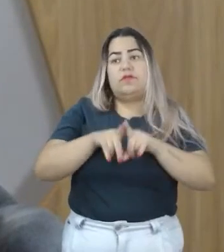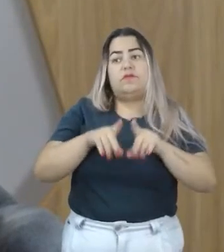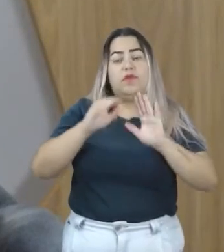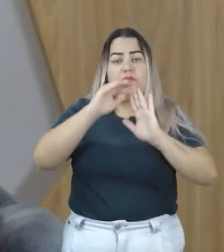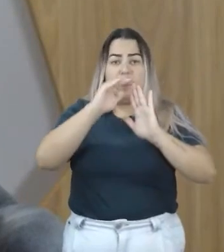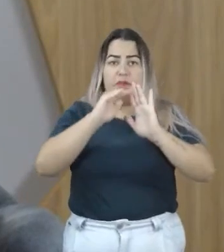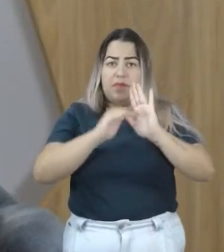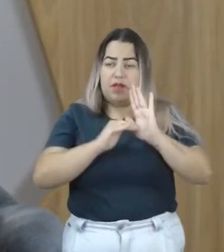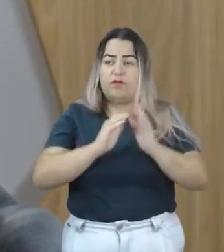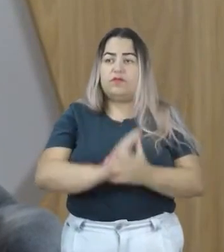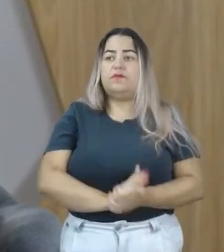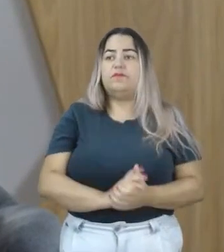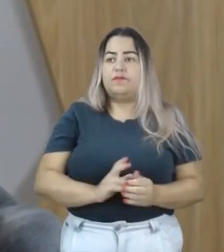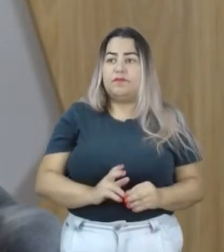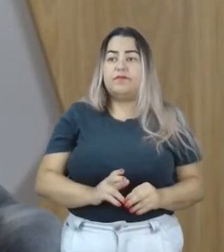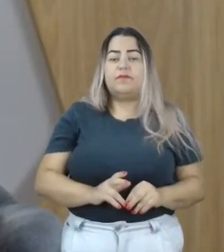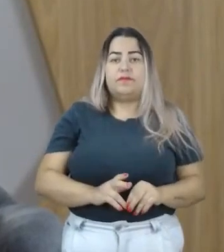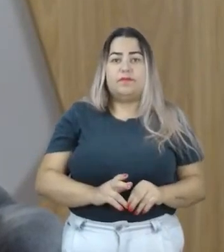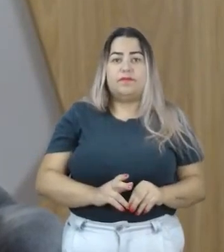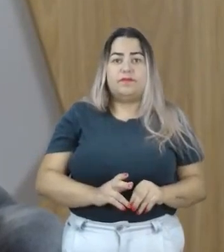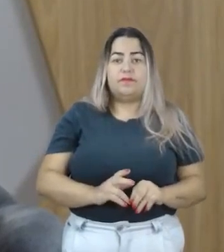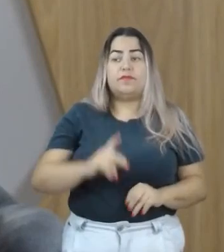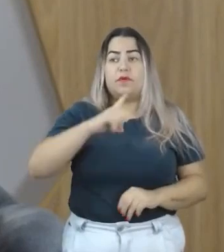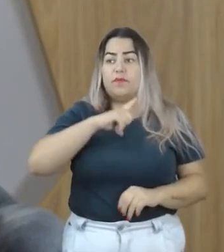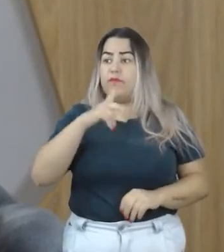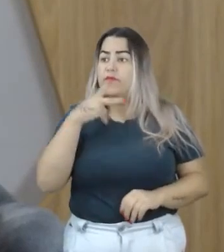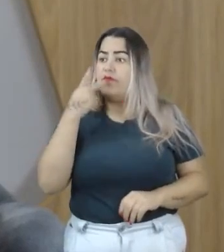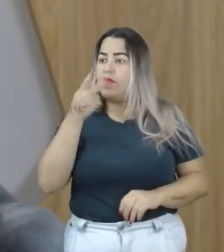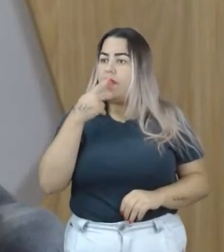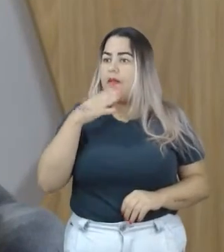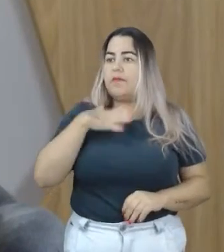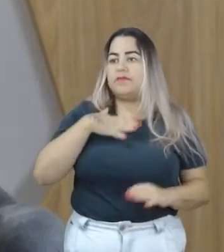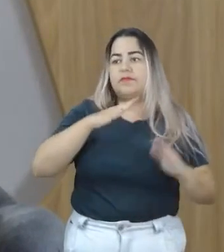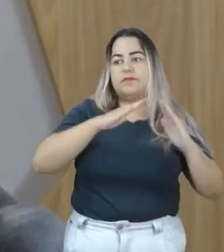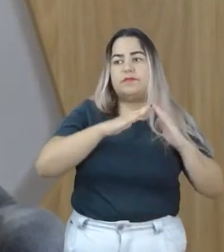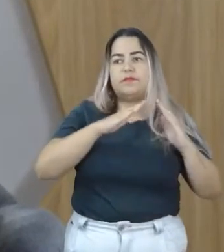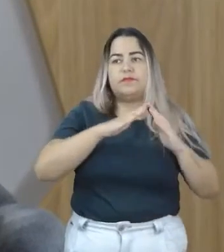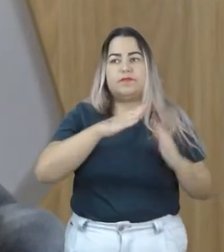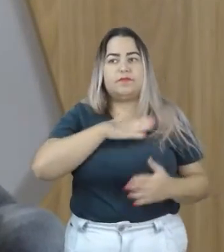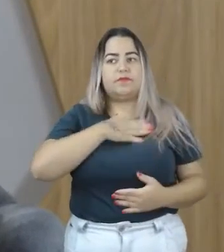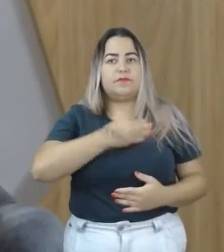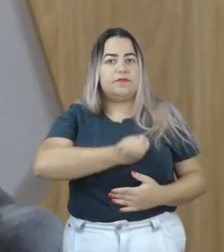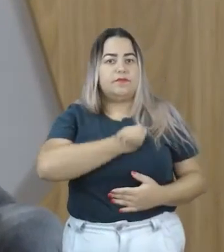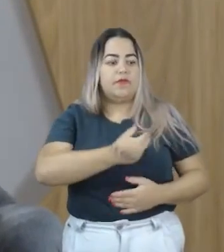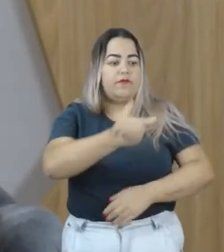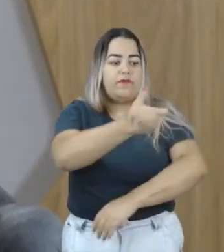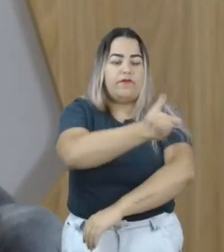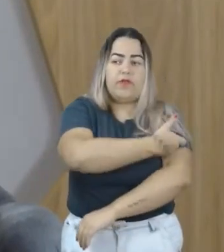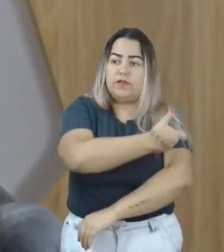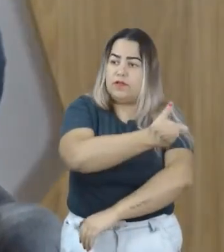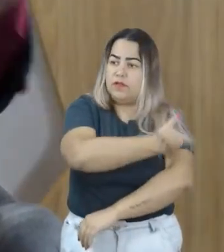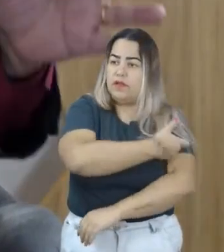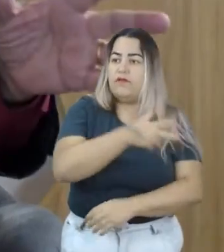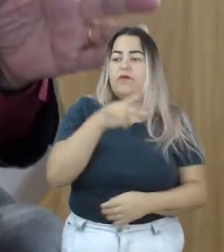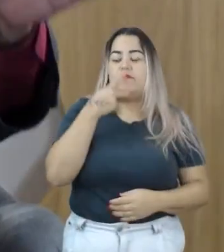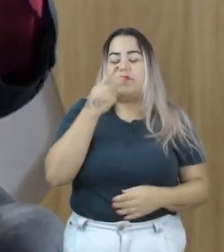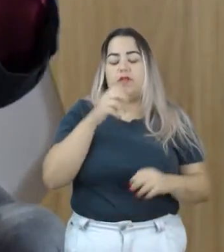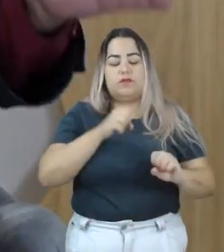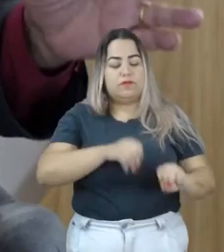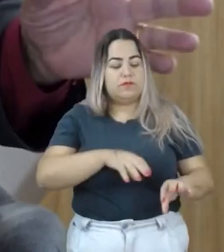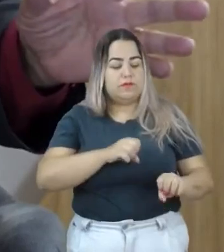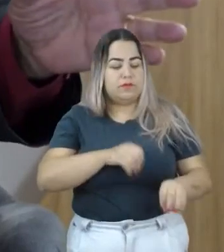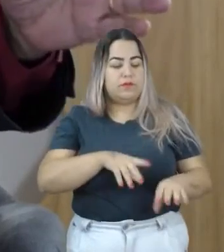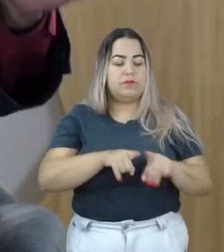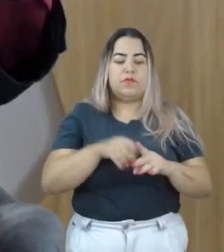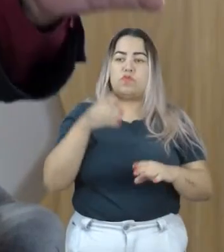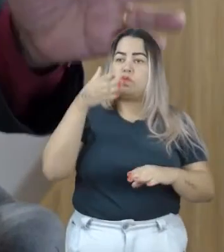pauta que temos que colocar a todo momento. Vamos falar de Minha Casa Minha Vida? Vamos falar de vacinação. Vamos falar de educação, de